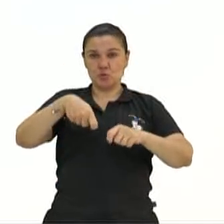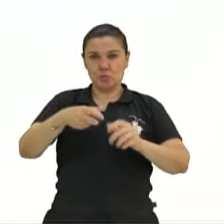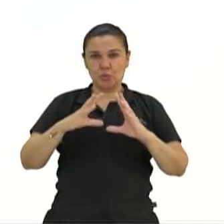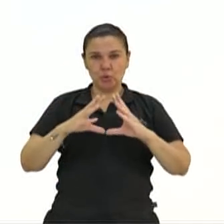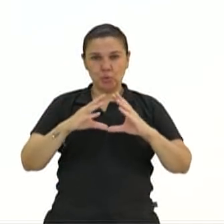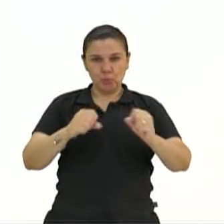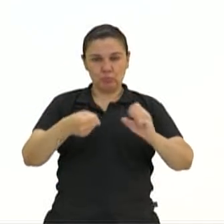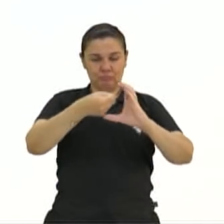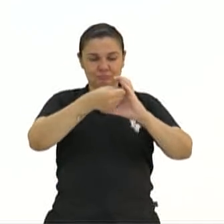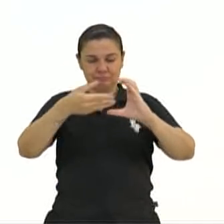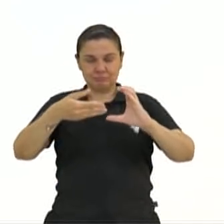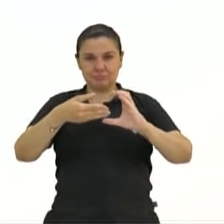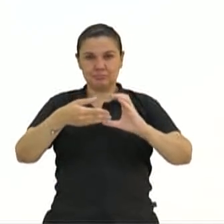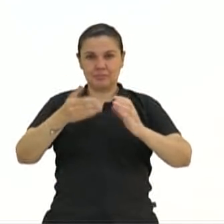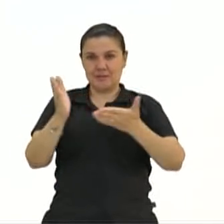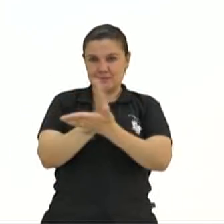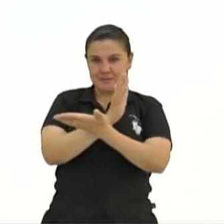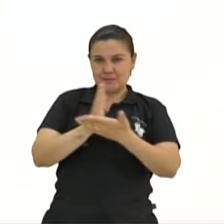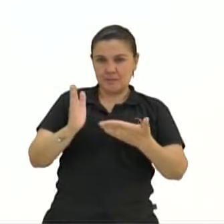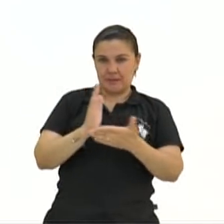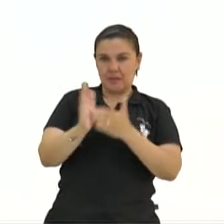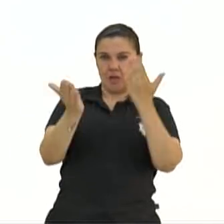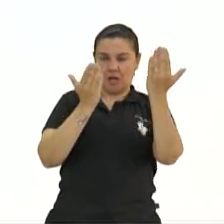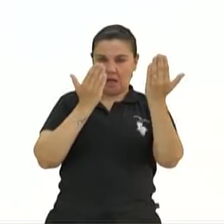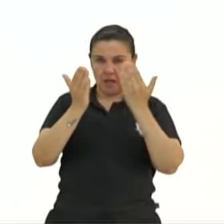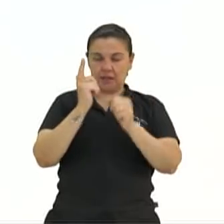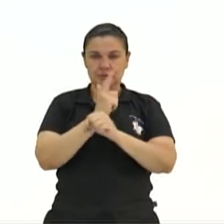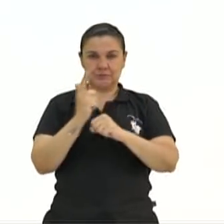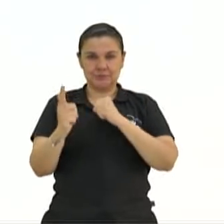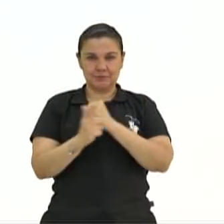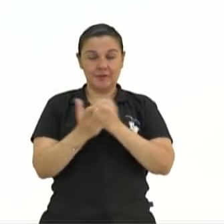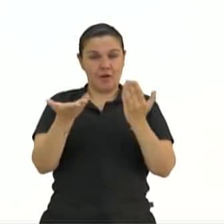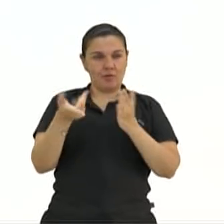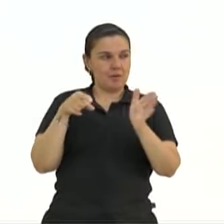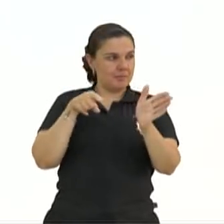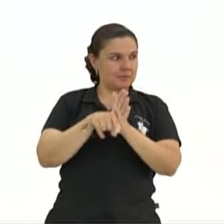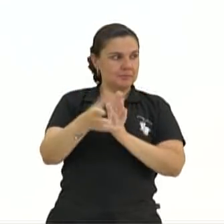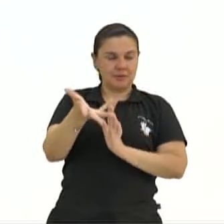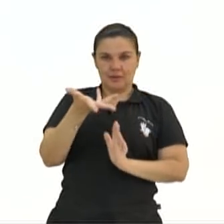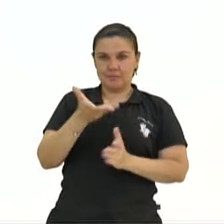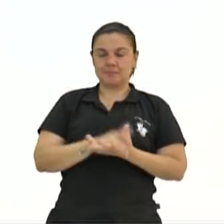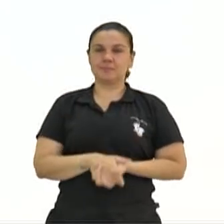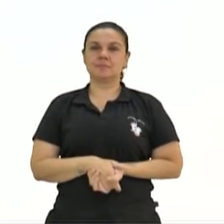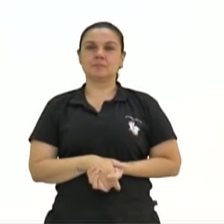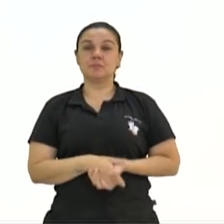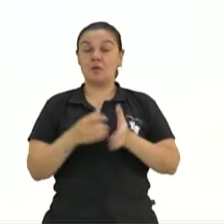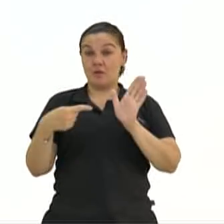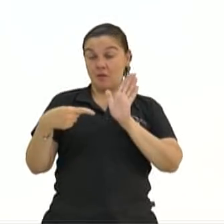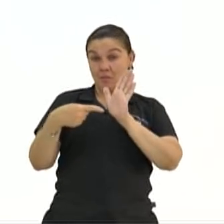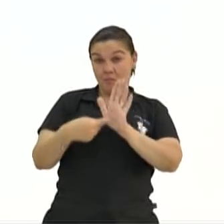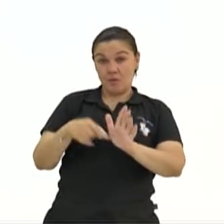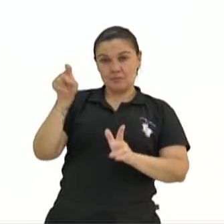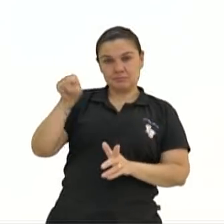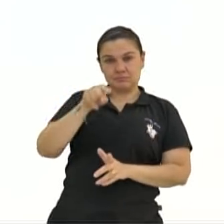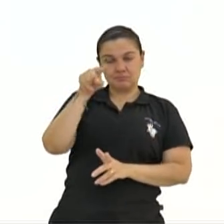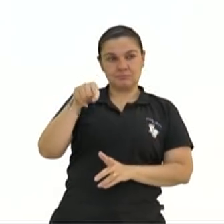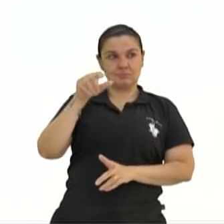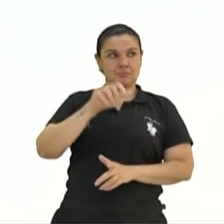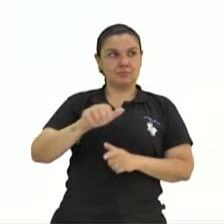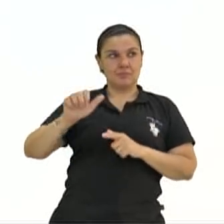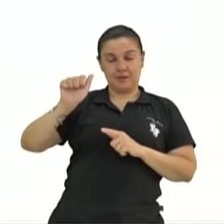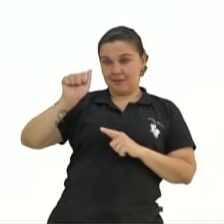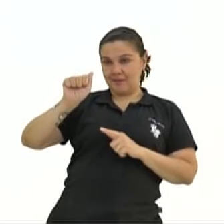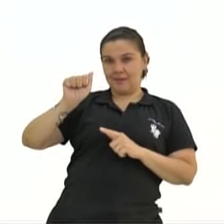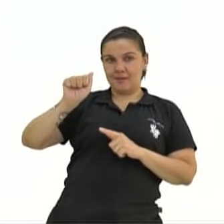as categorias, as principais categorias de análise da geografia, a gente vai para o nosso próximo quiz. Indique a alternativa correta. Letra